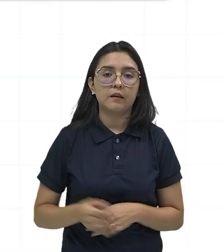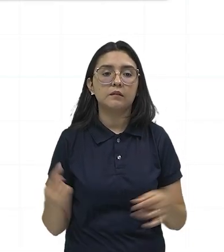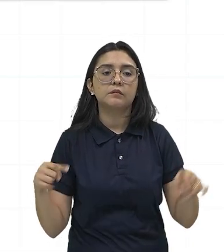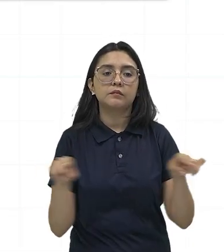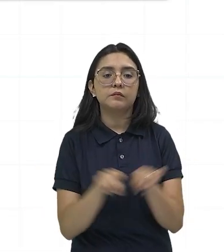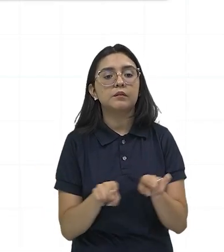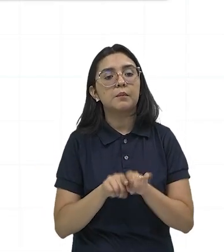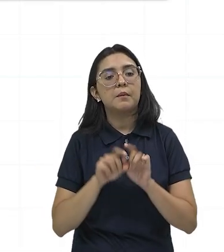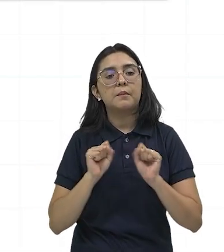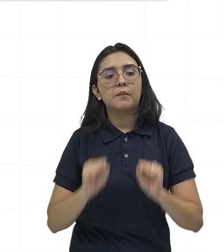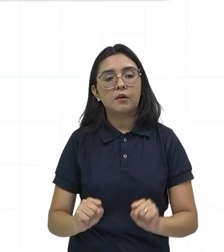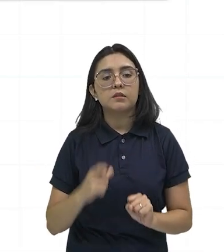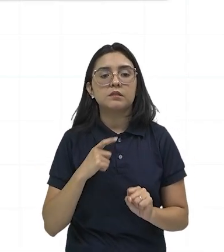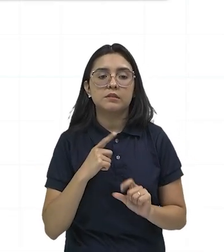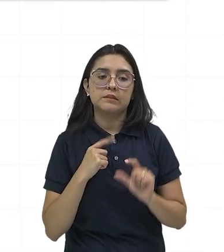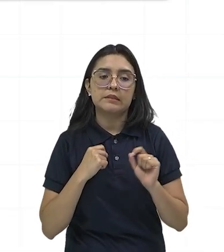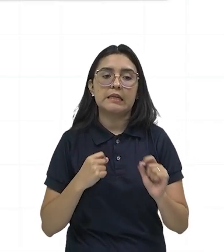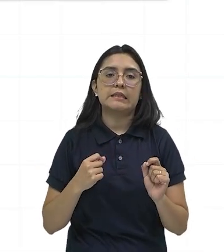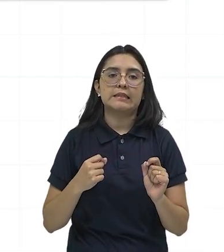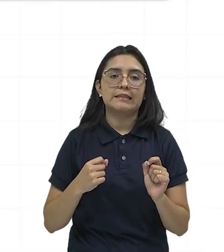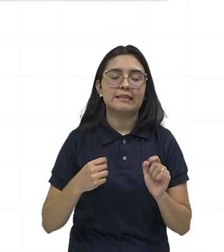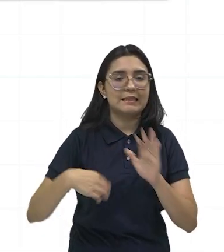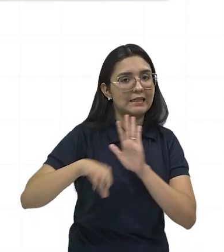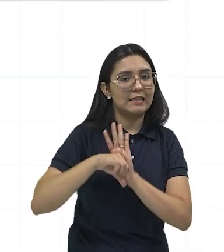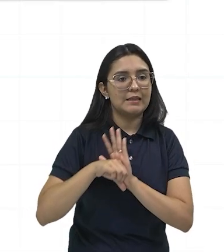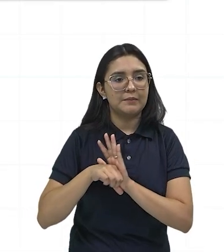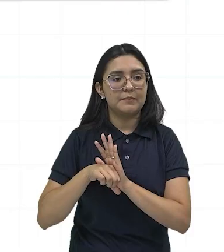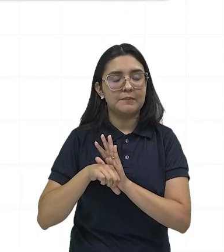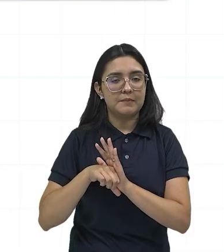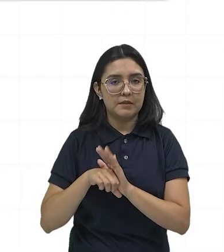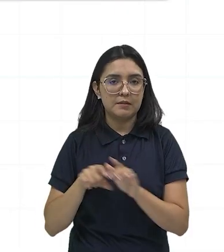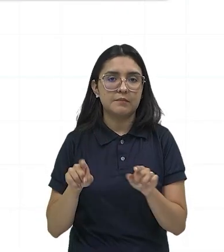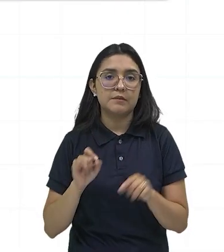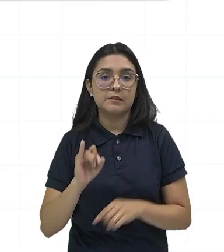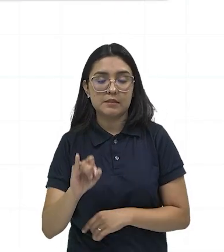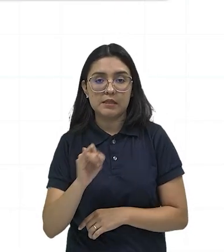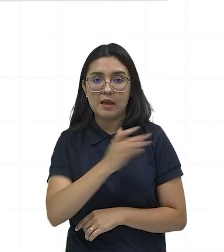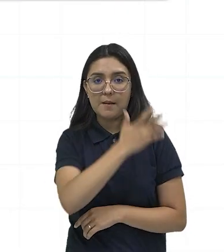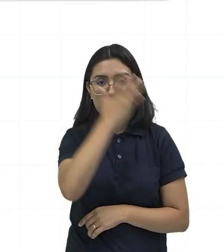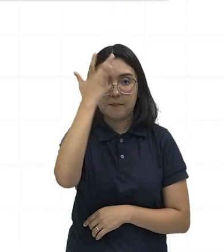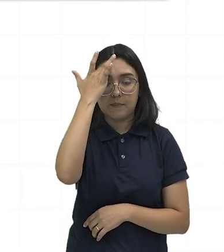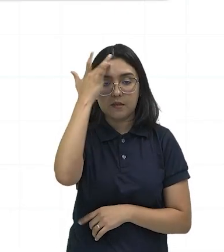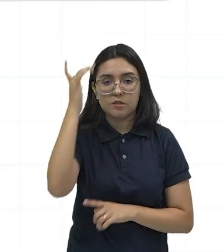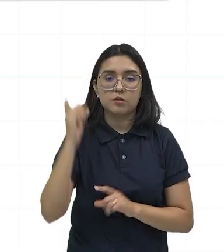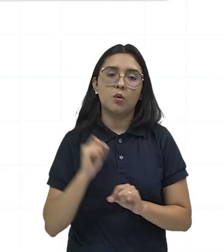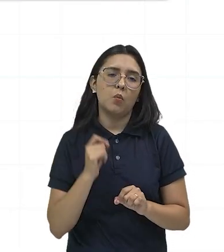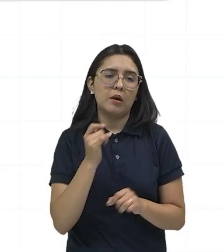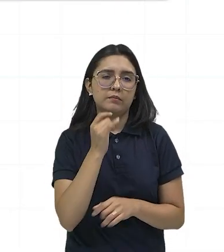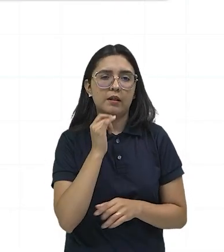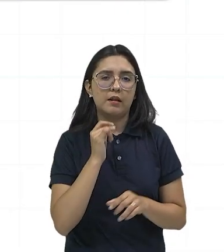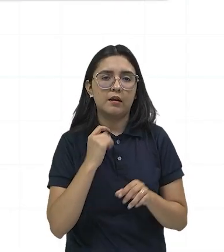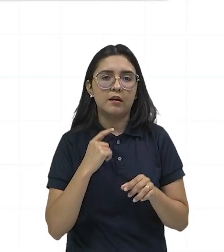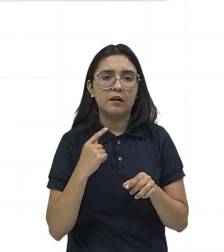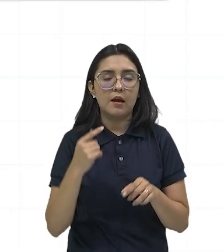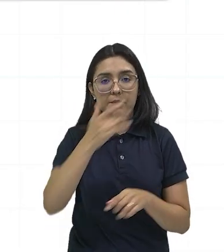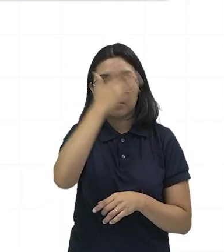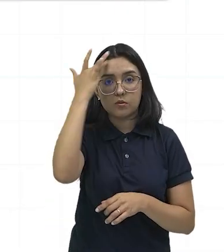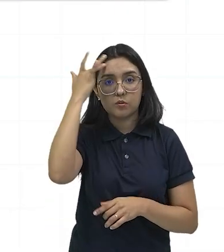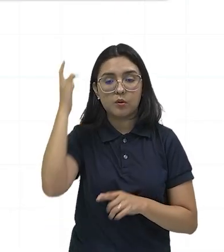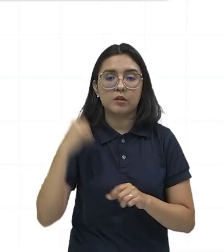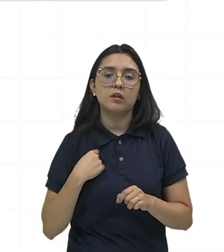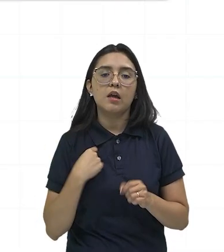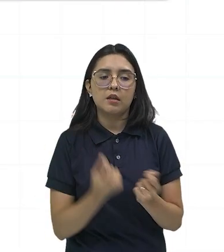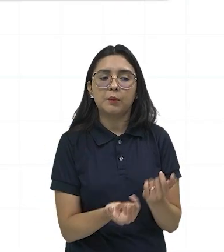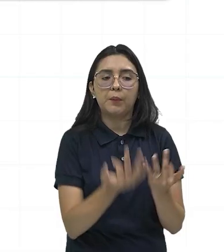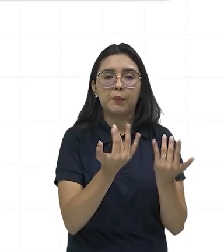ser considerados criminosos quando indivíduos realizam